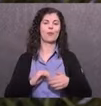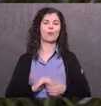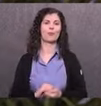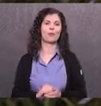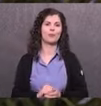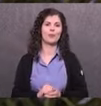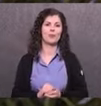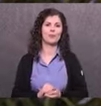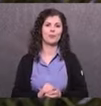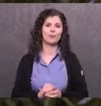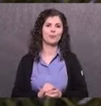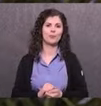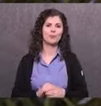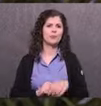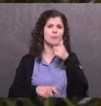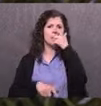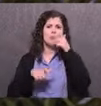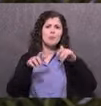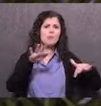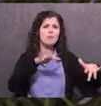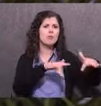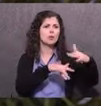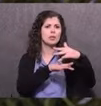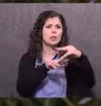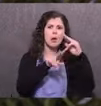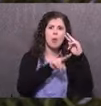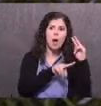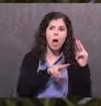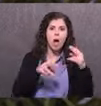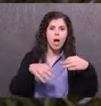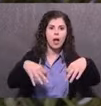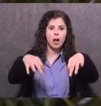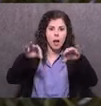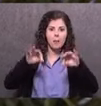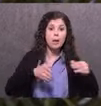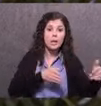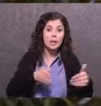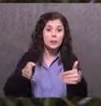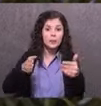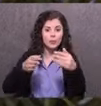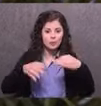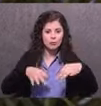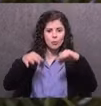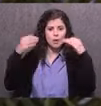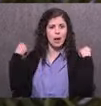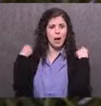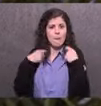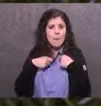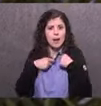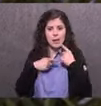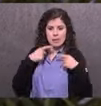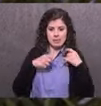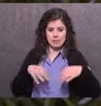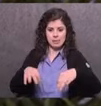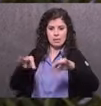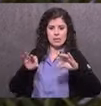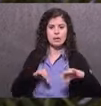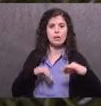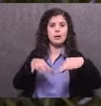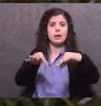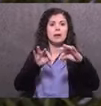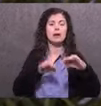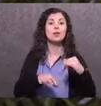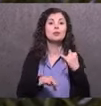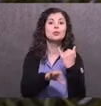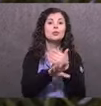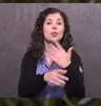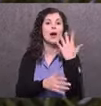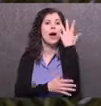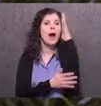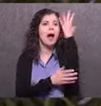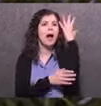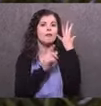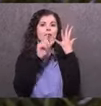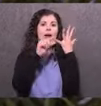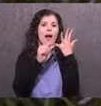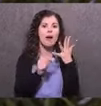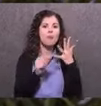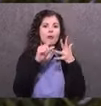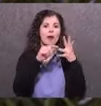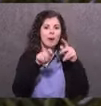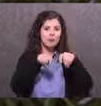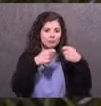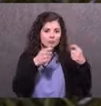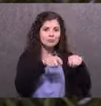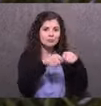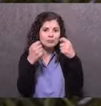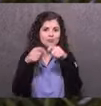Uma grande multidão estendia as suas capas no caminho, enquanto outros cortavam ramos de árvores e espalhavam-nos